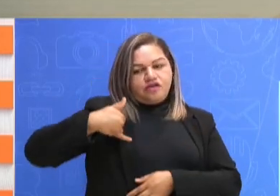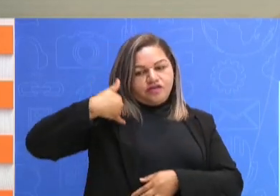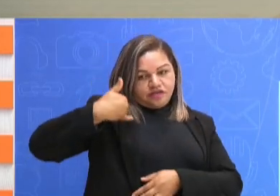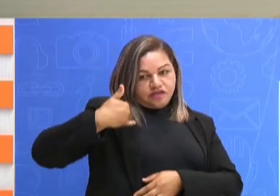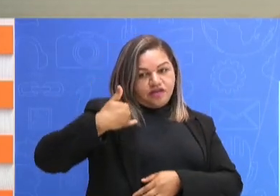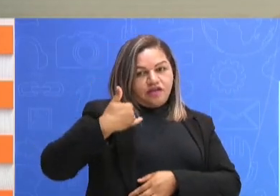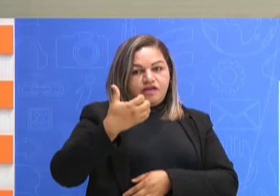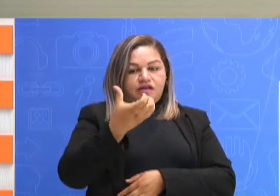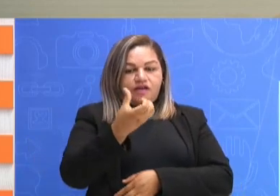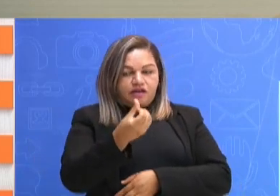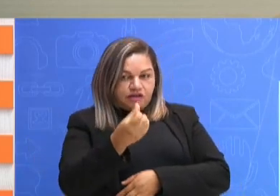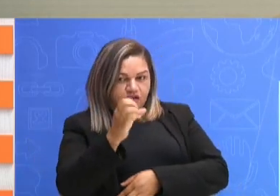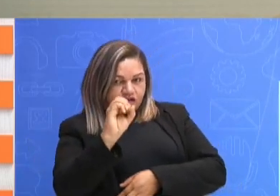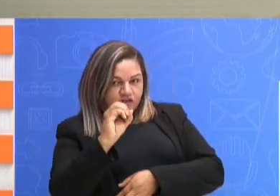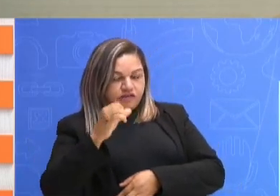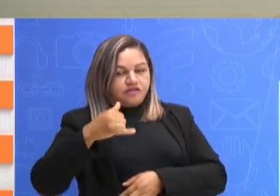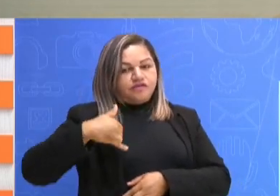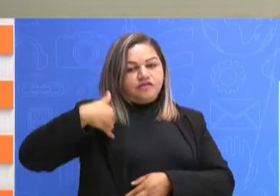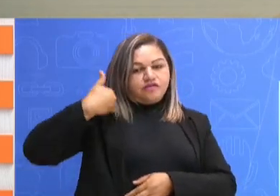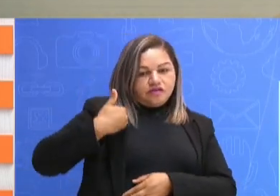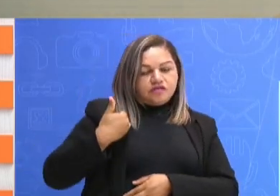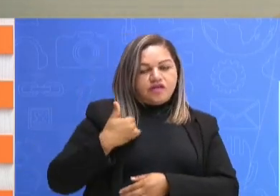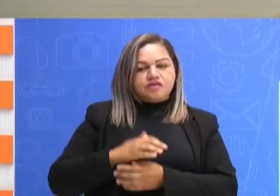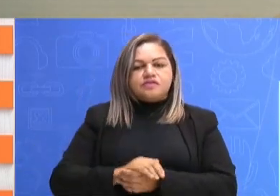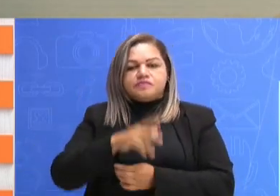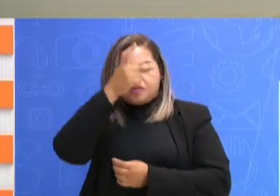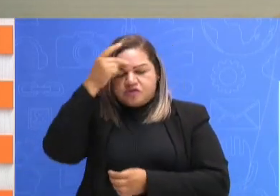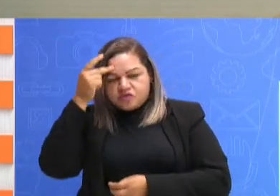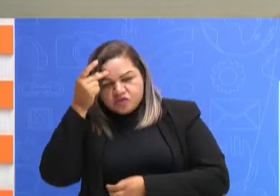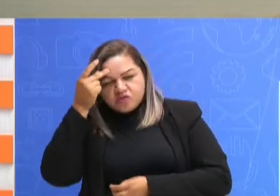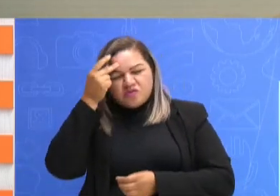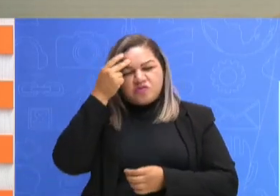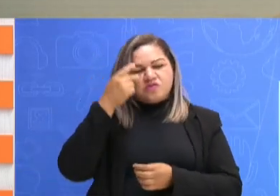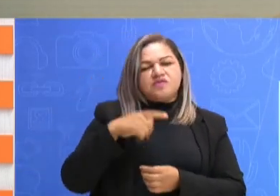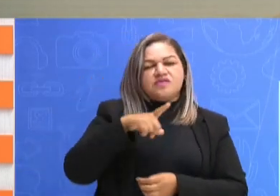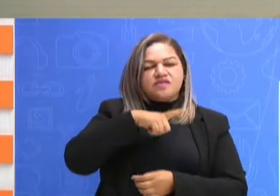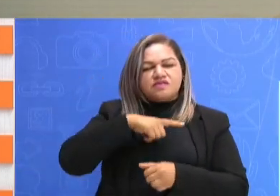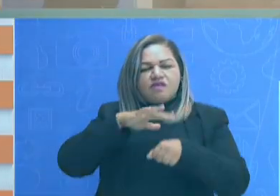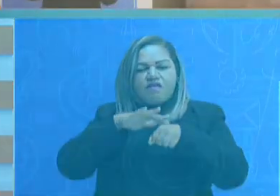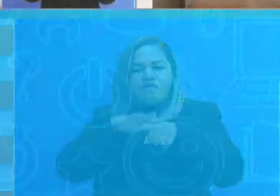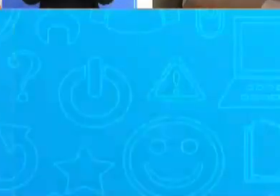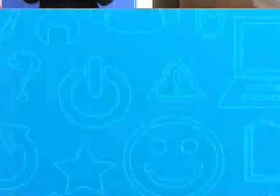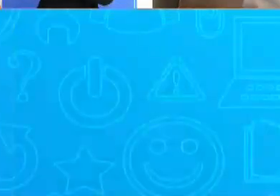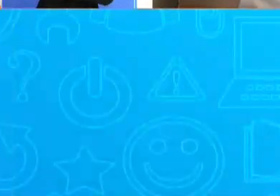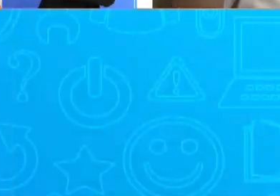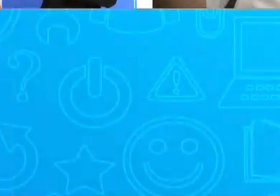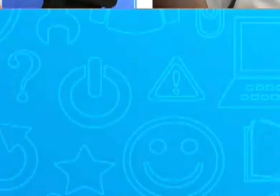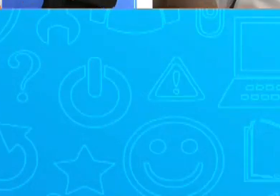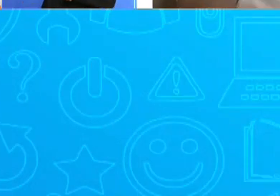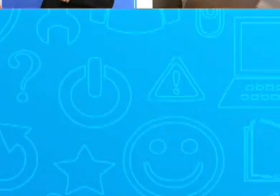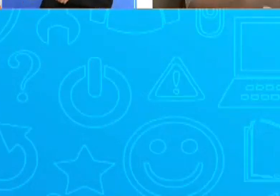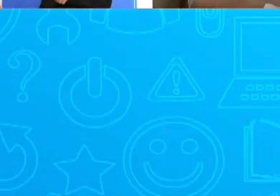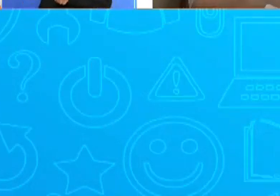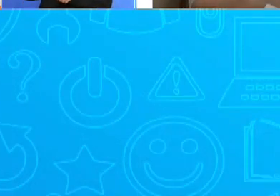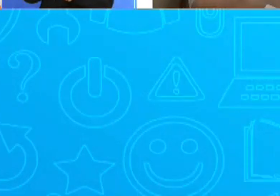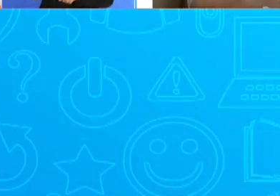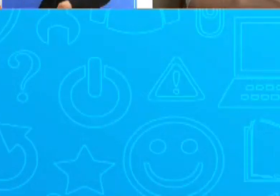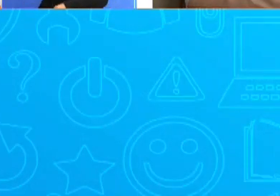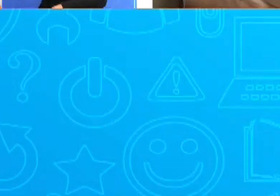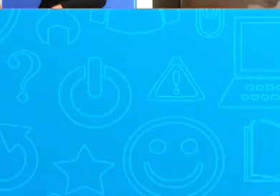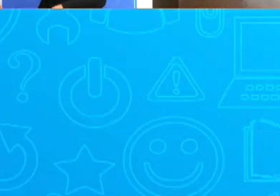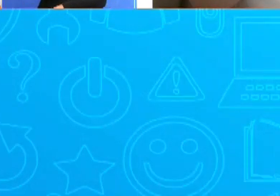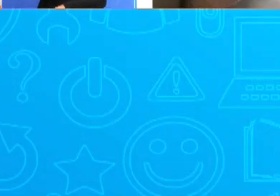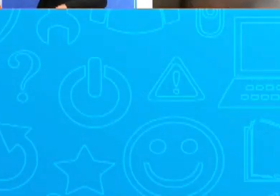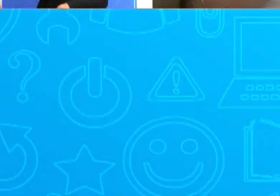de 60 anos. Já estamos vacinando as comorbidades. Já vacinamos os professores e os educadores como